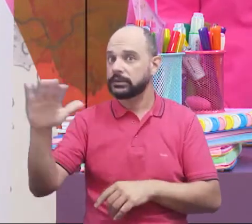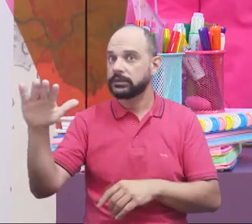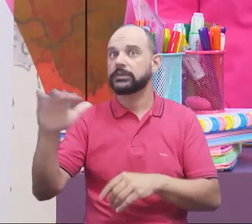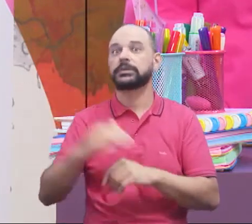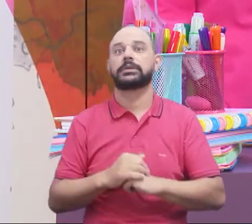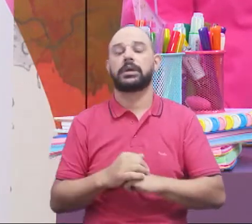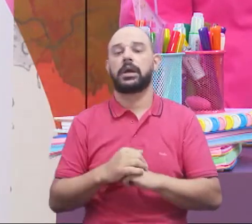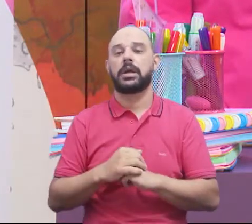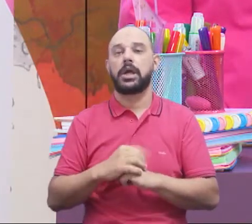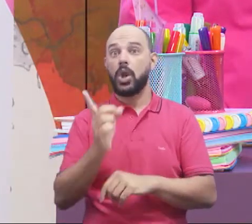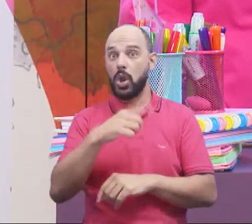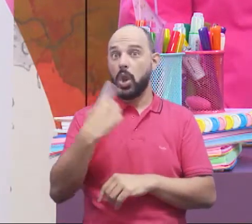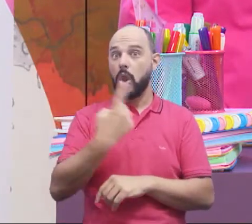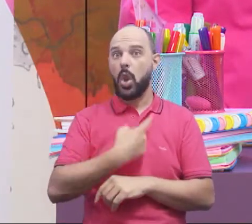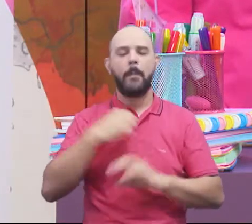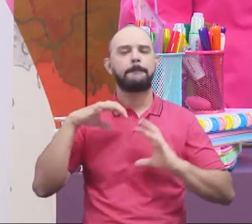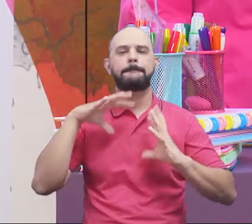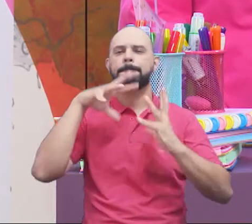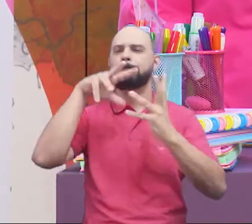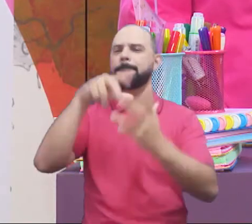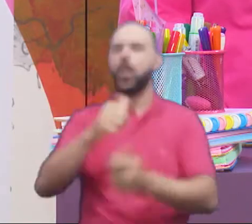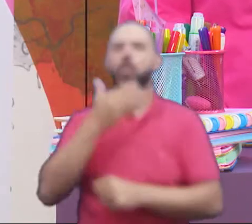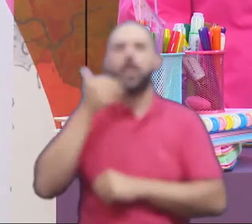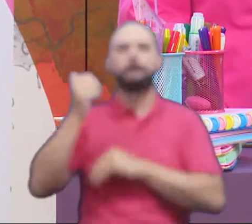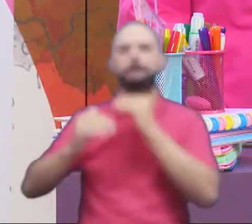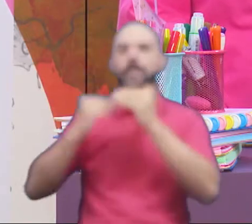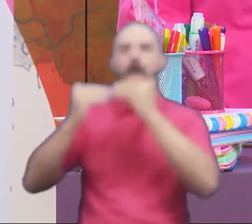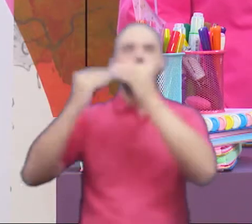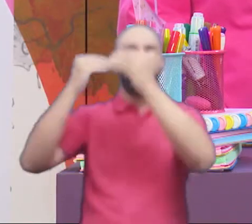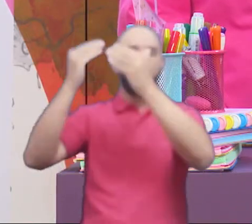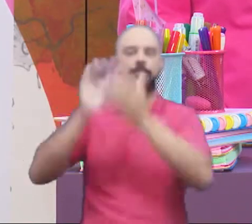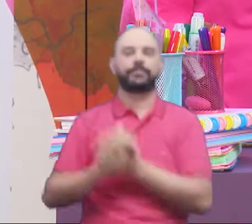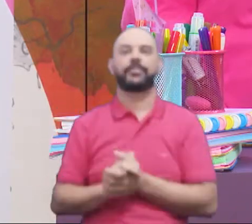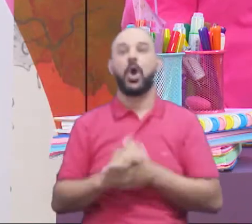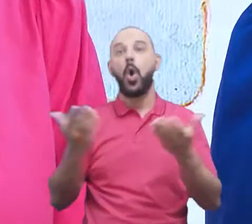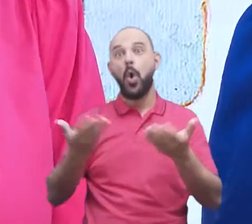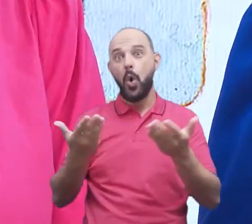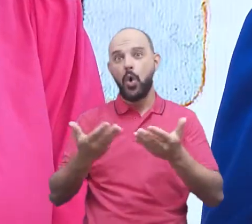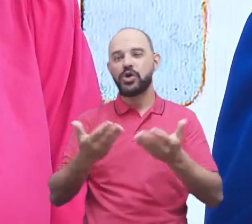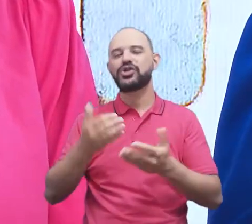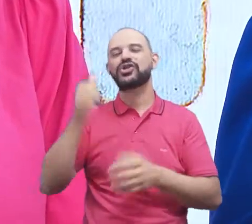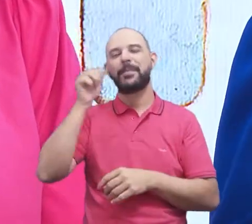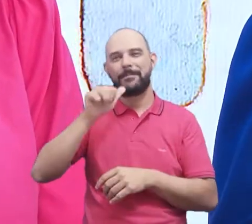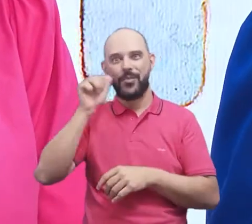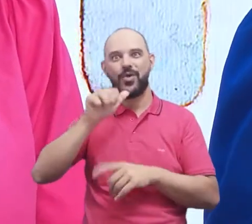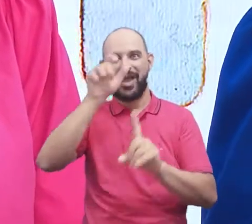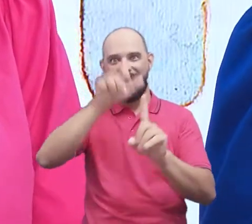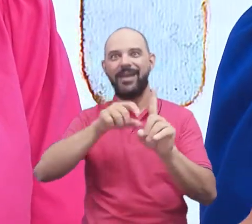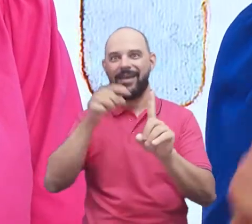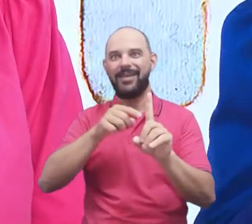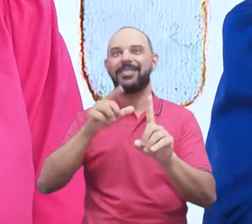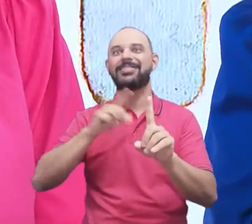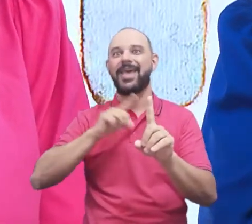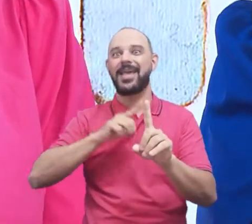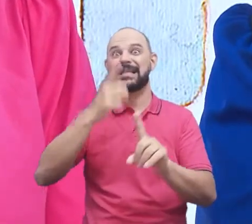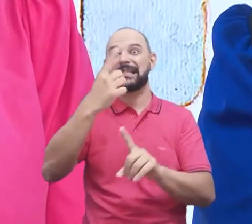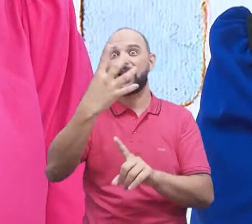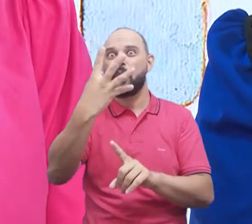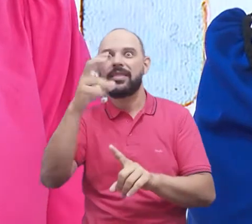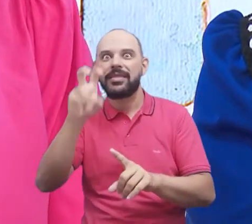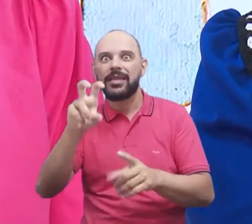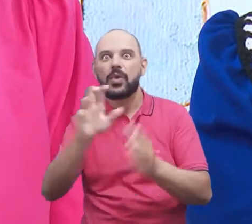das crianças podem fazer a gente ter um mundo melhor. Hoje, ela já tem mais